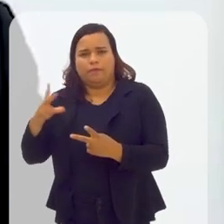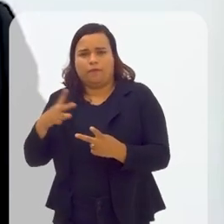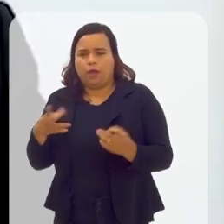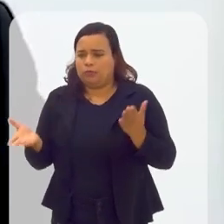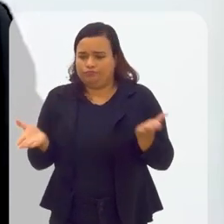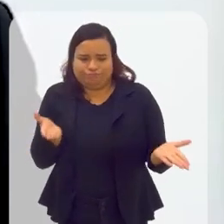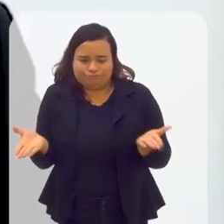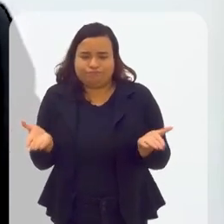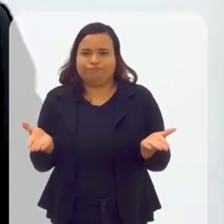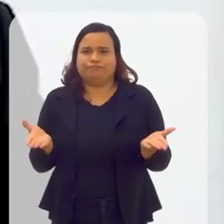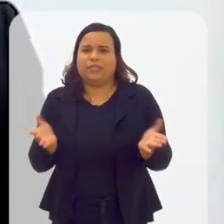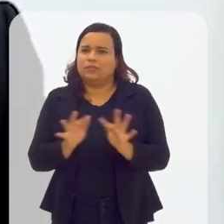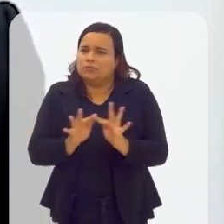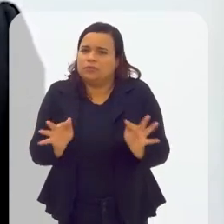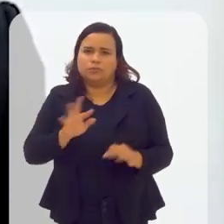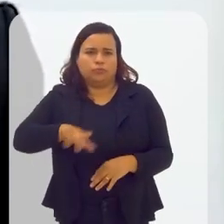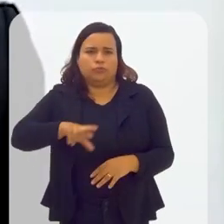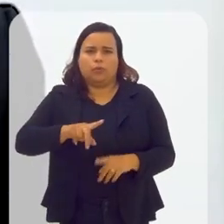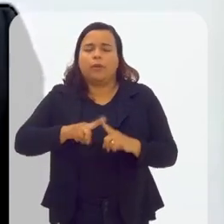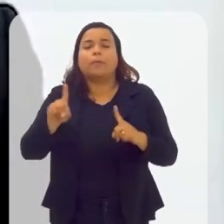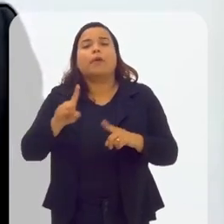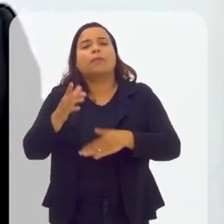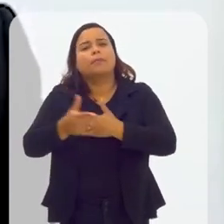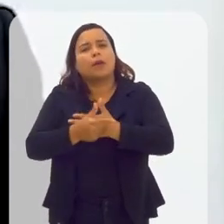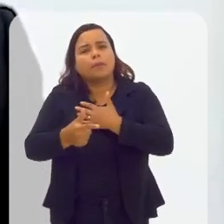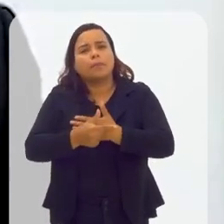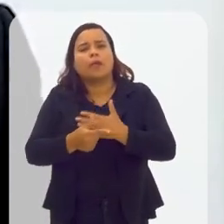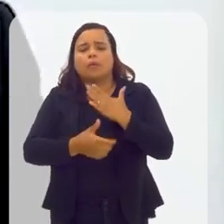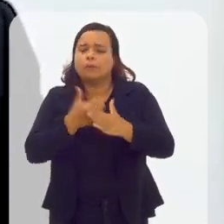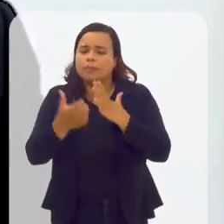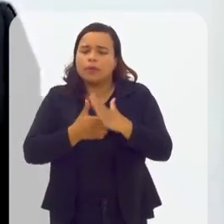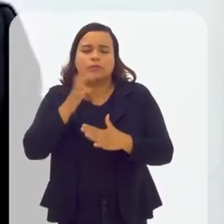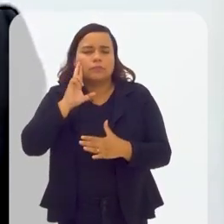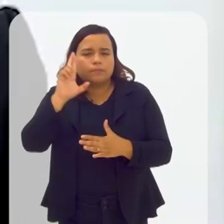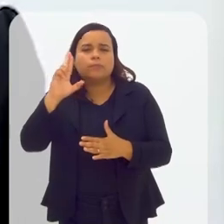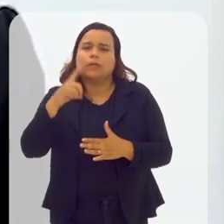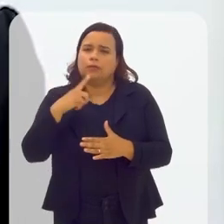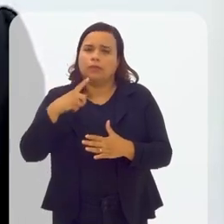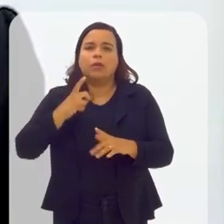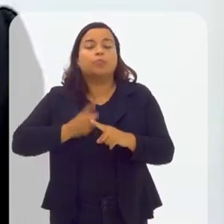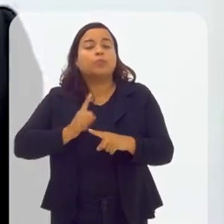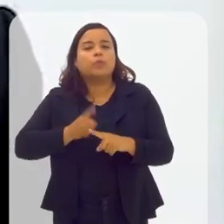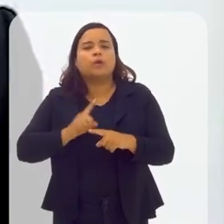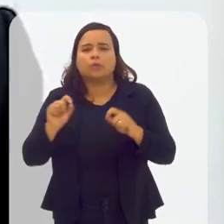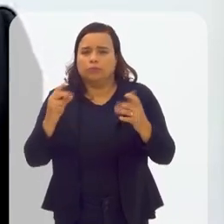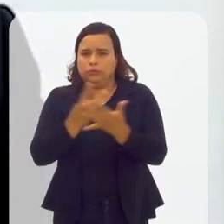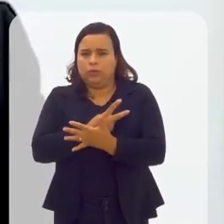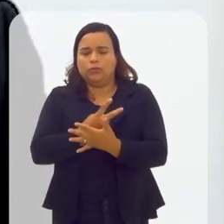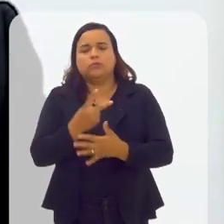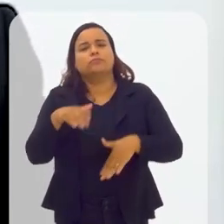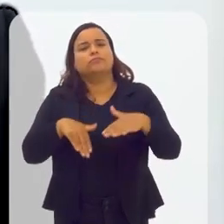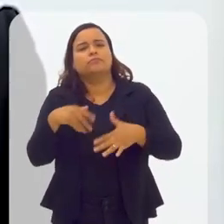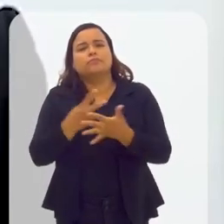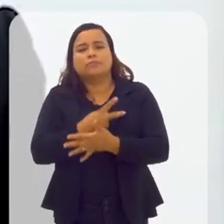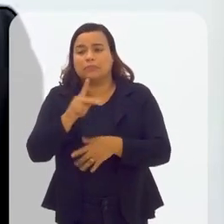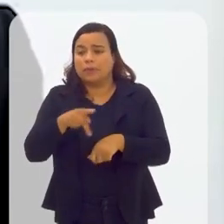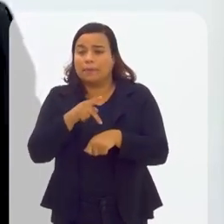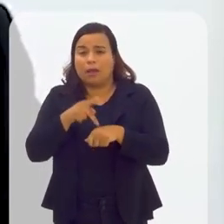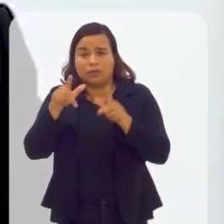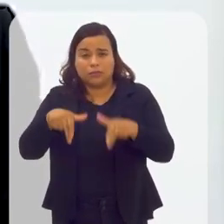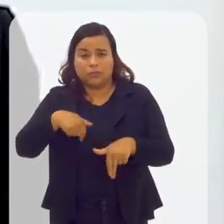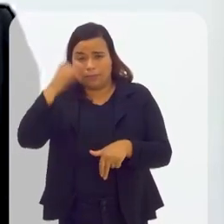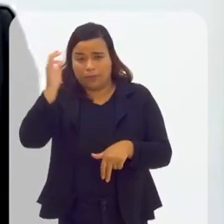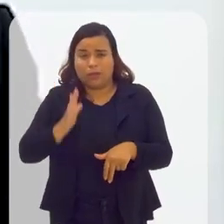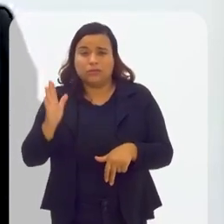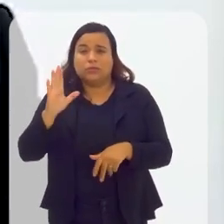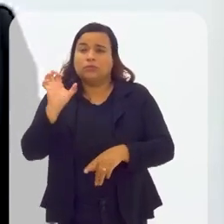coisa simples, mas eu acho que é um papel das entidades empresariais, porque muitas vezes, mais ainda num país feito o